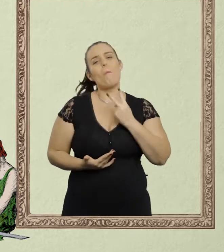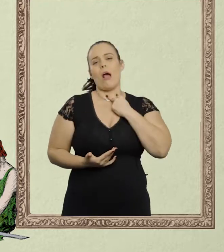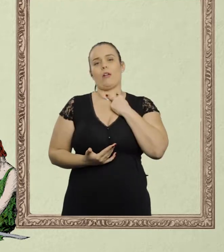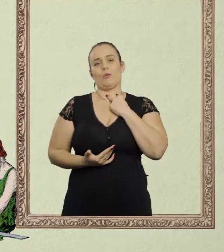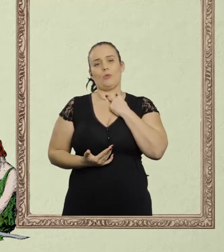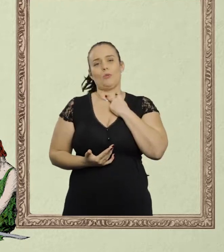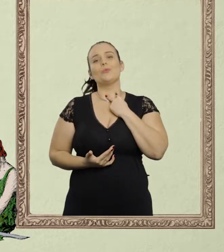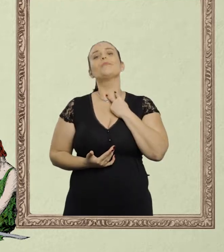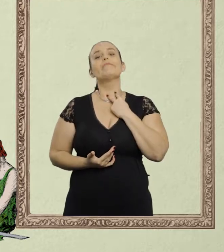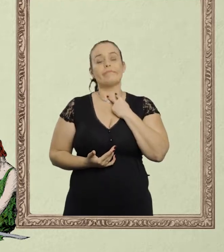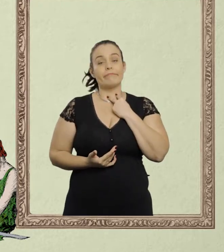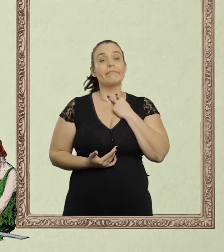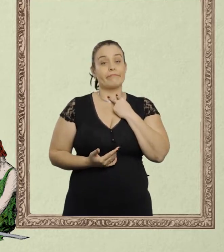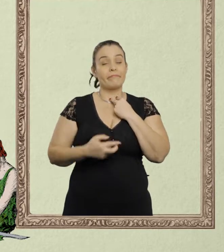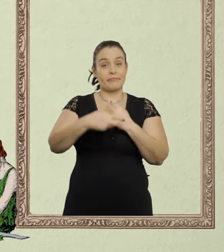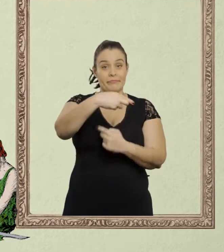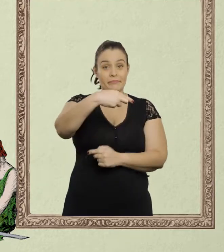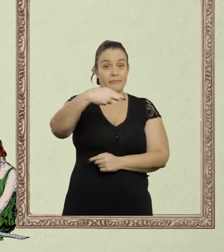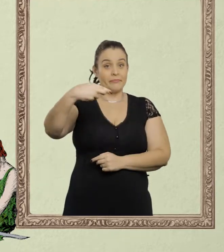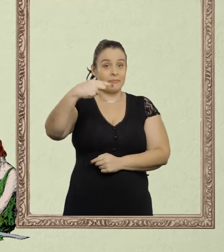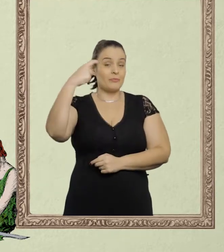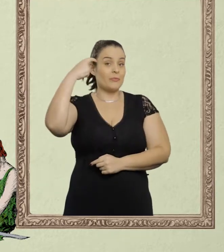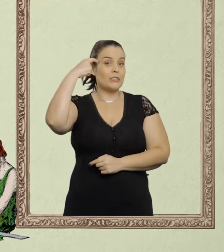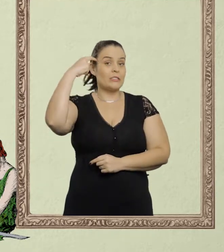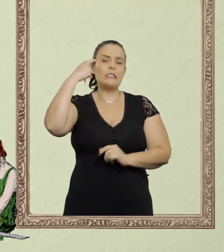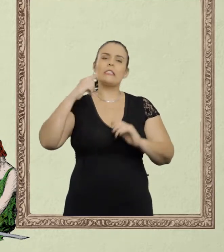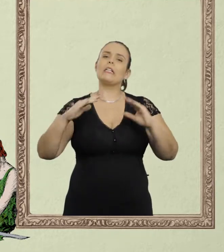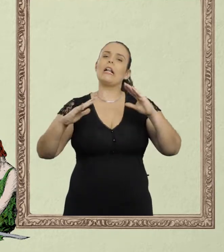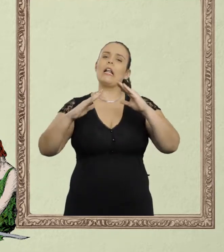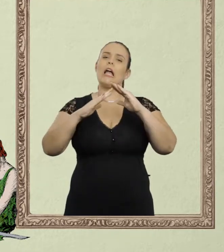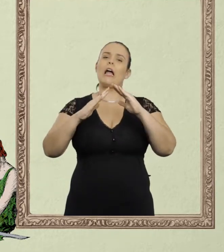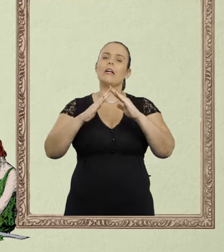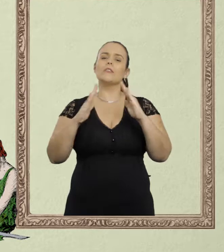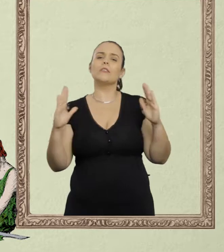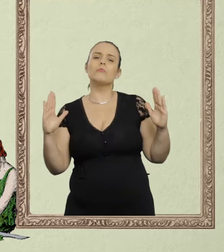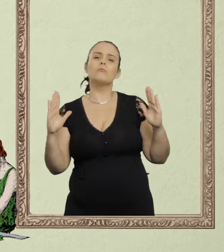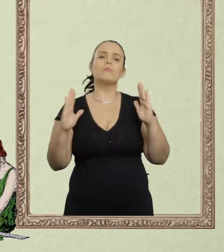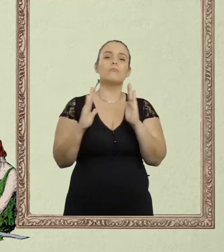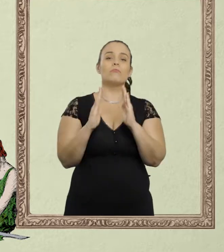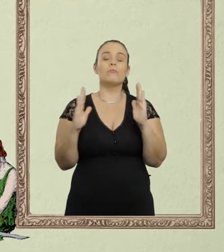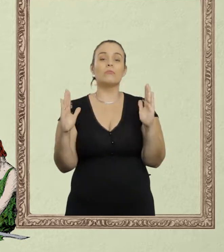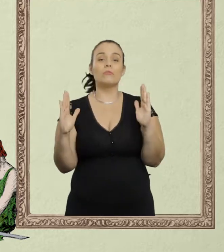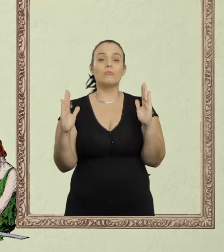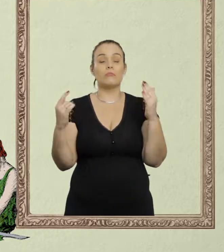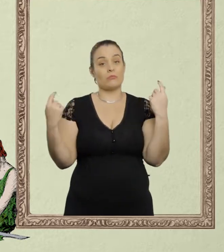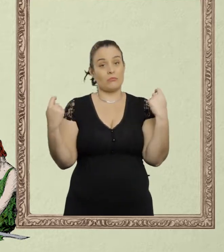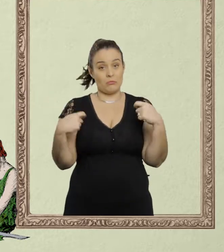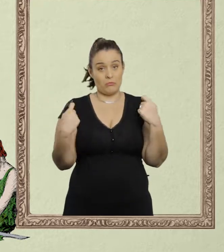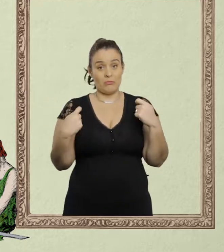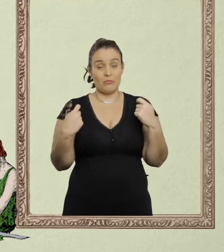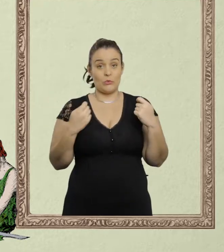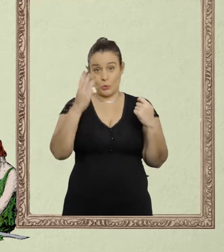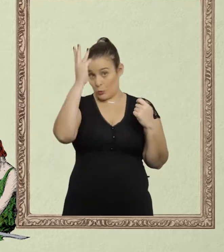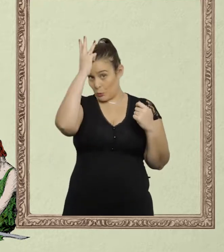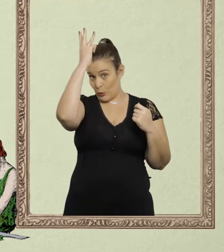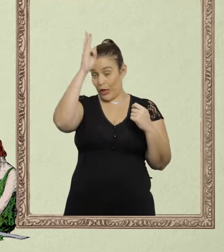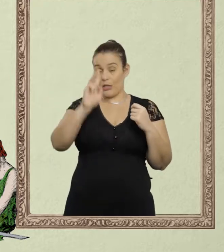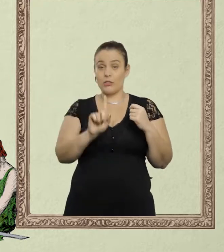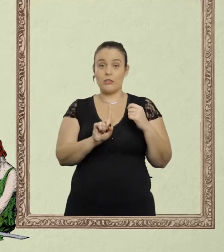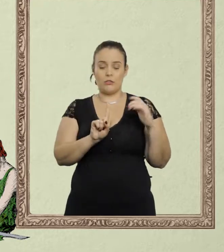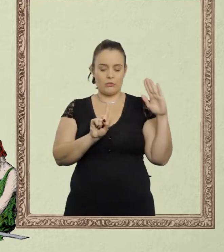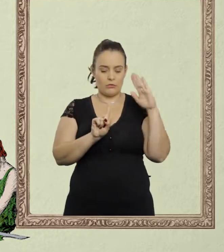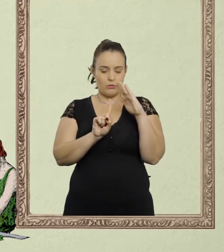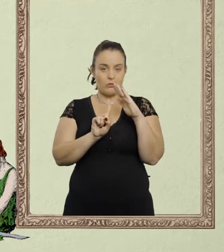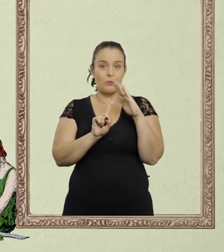muito ocupado naquele momento. Peter Pan estava pensando no tamanho que a casa precisaria ter. Ele queria uma casa